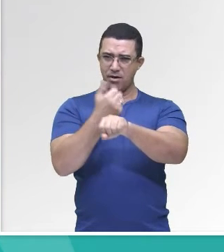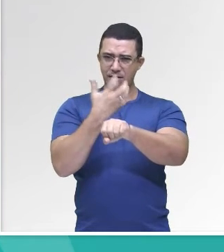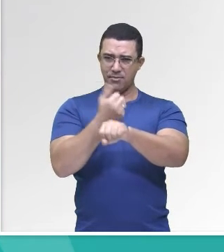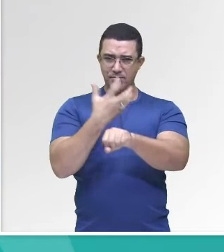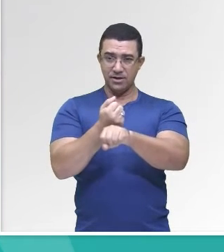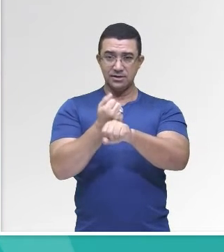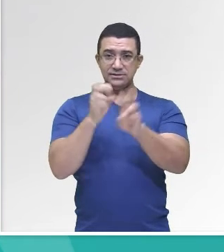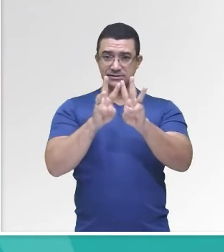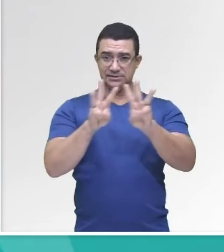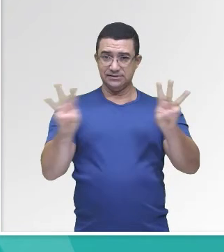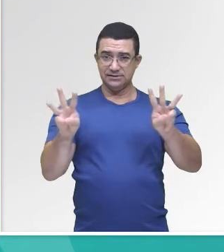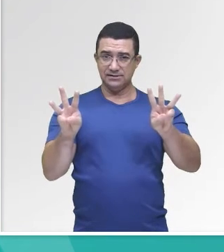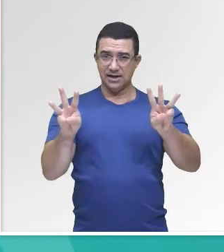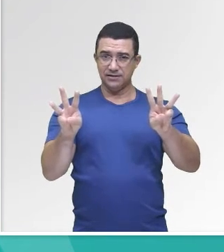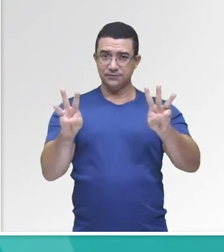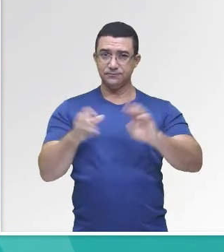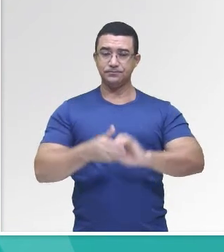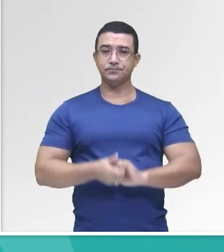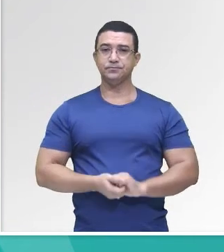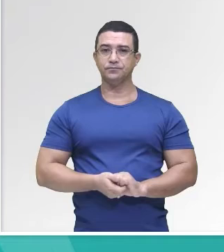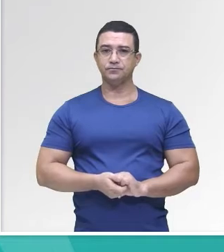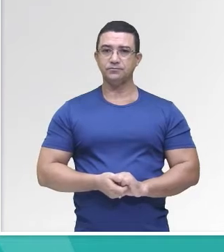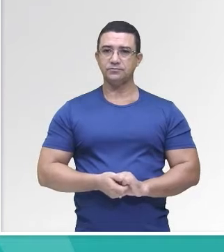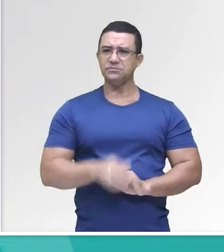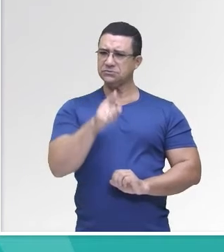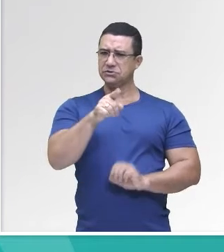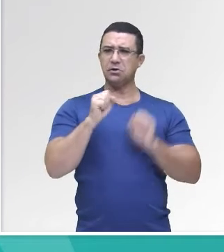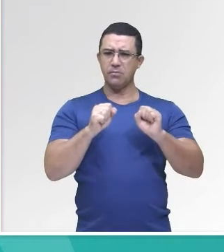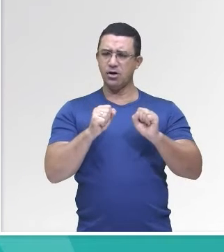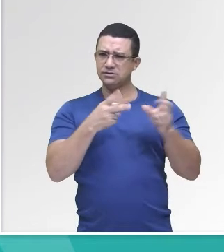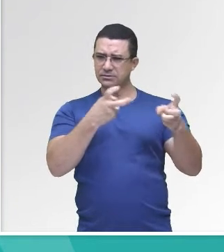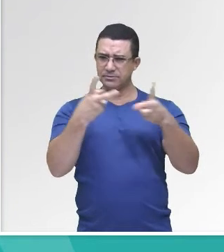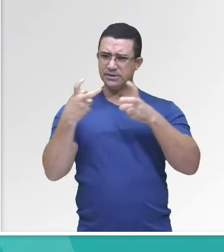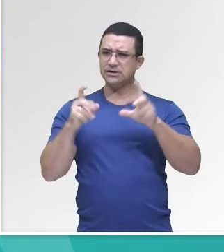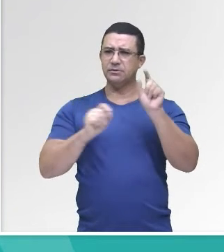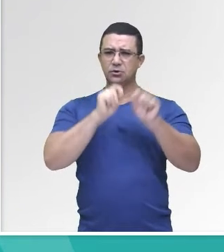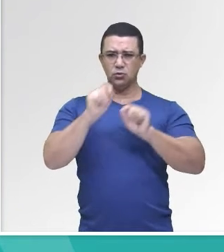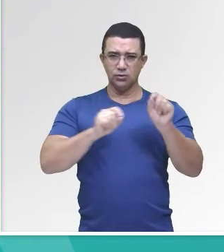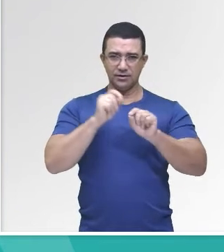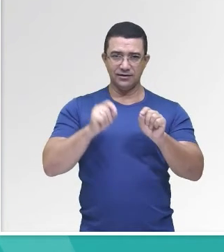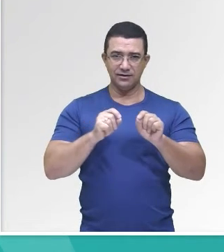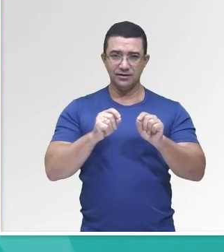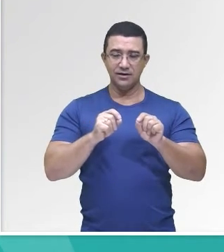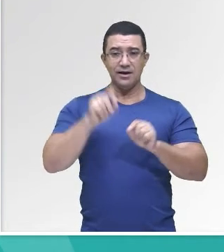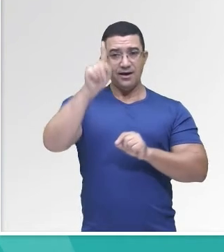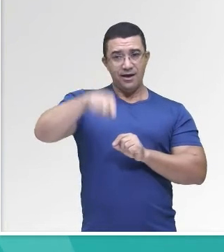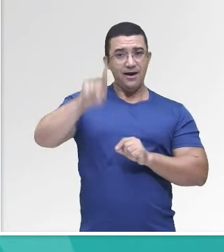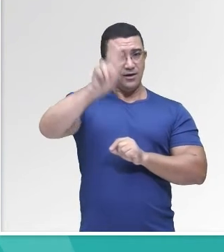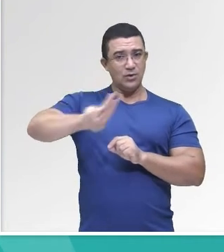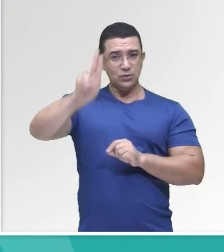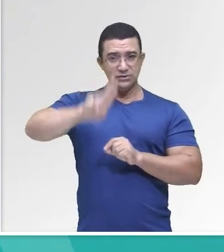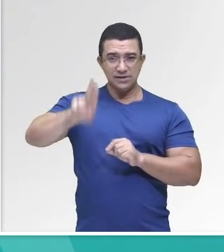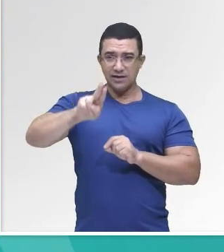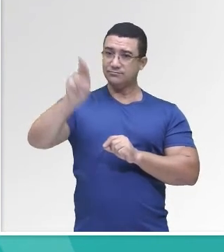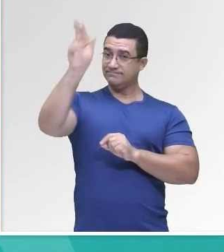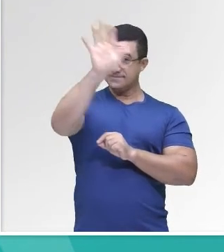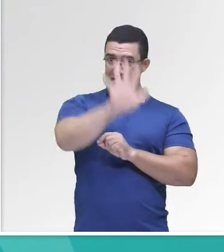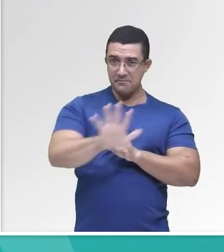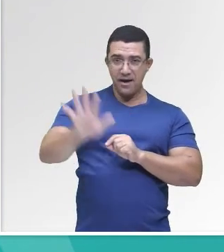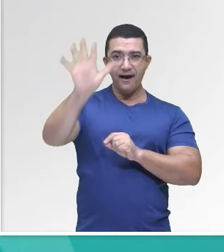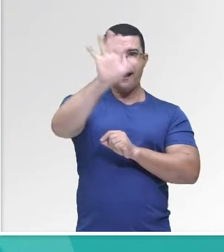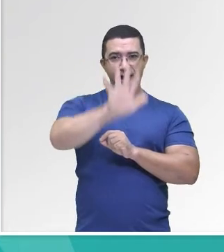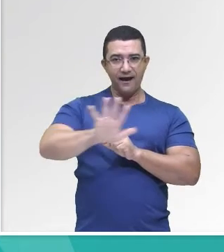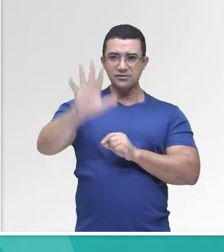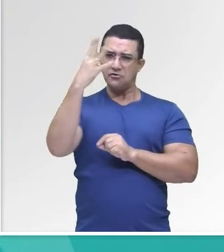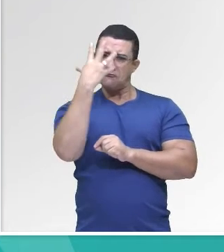site, tá bom? E você pode observar que foi utilizado aqui imagens no site, enfim.